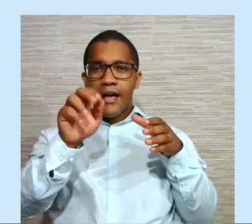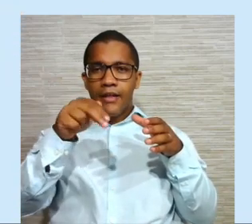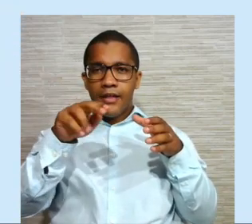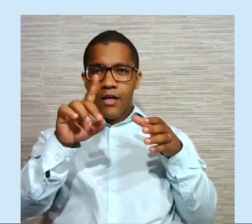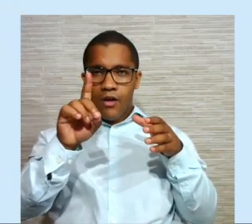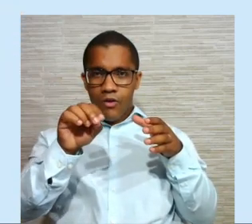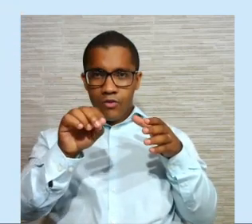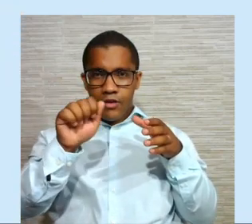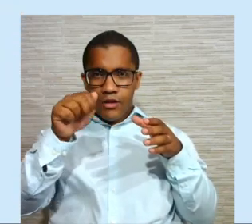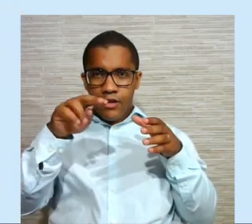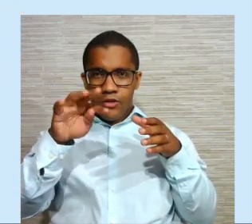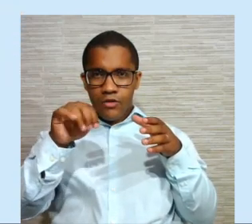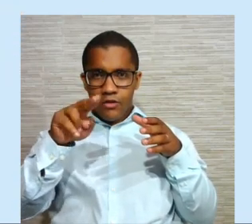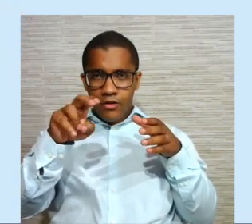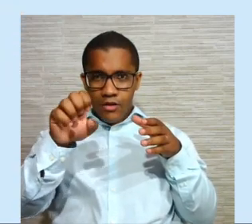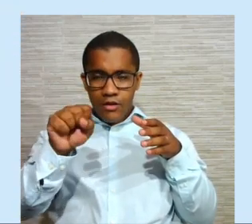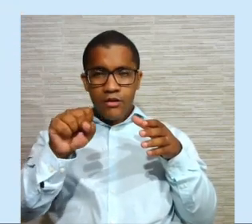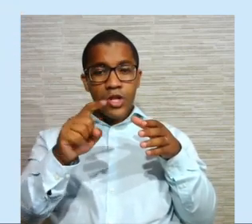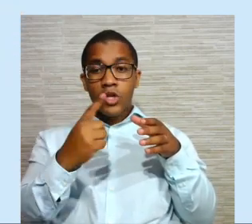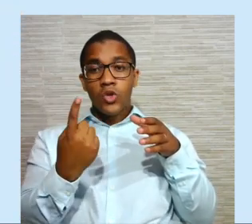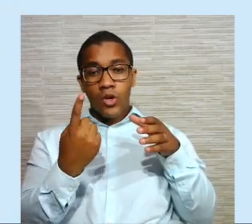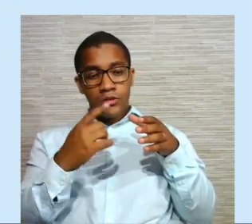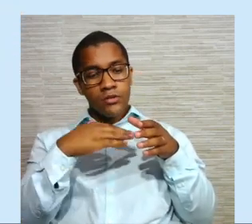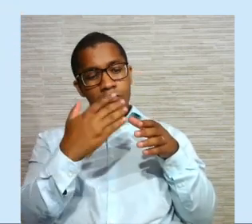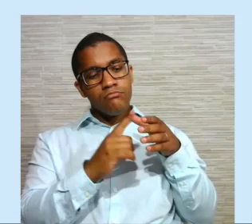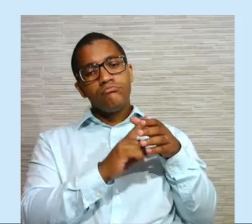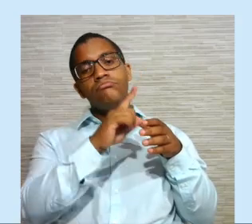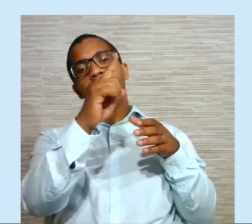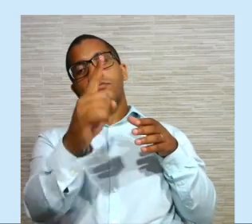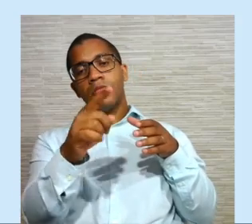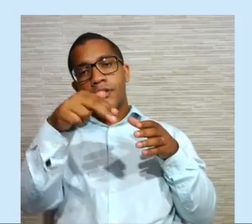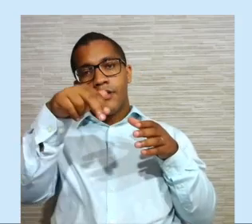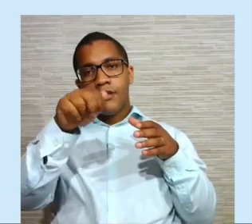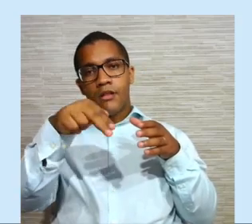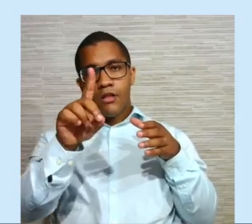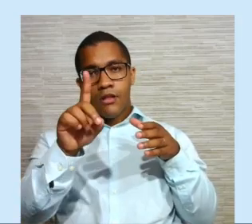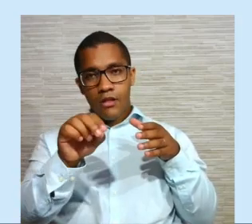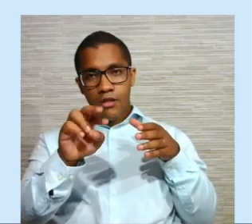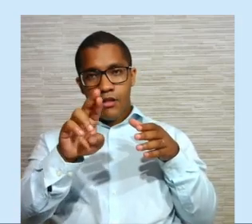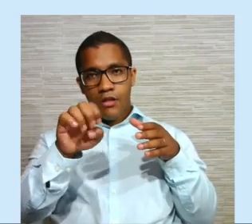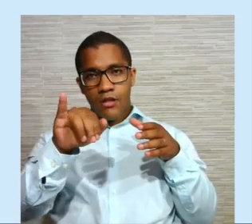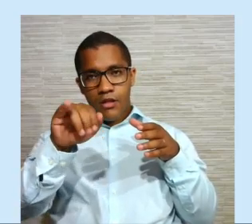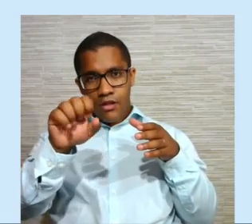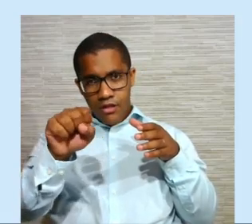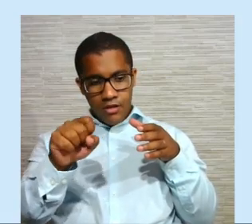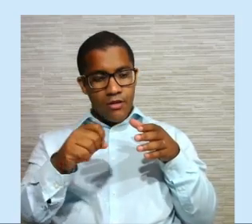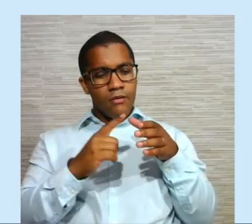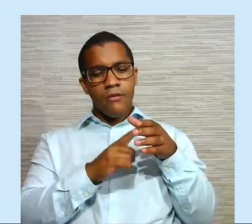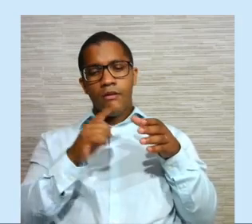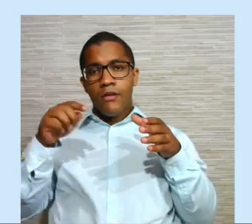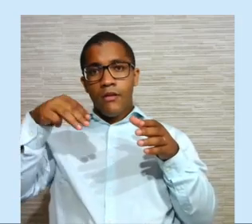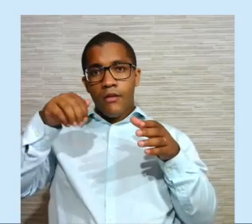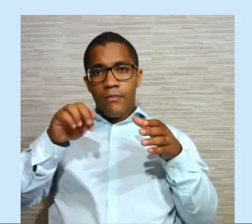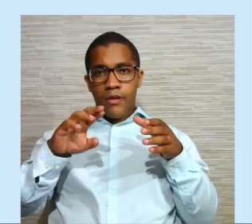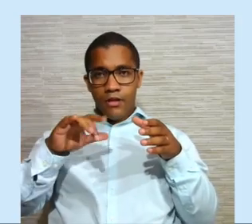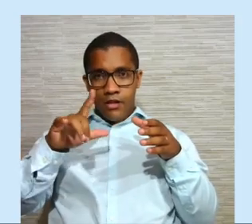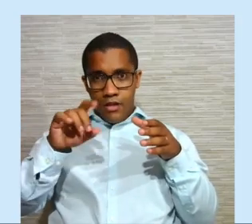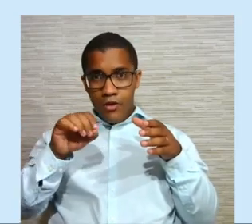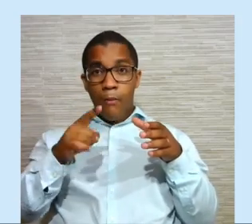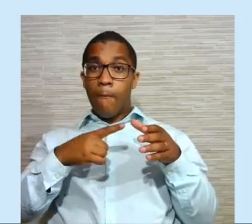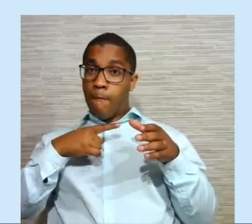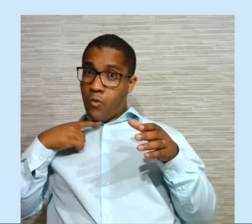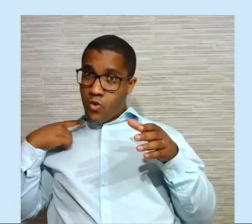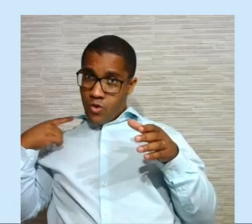solo. Aí depois foi Nando Reis, pouco depois da morte de Marcelo Fromme, que era um dos músicos do